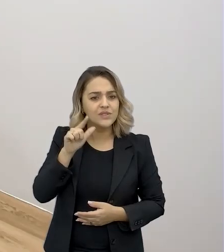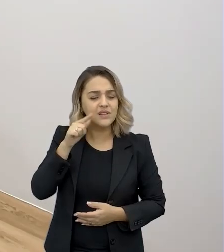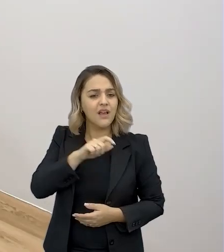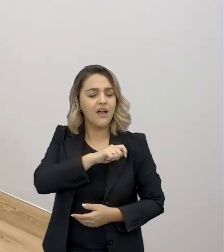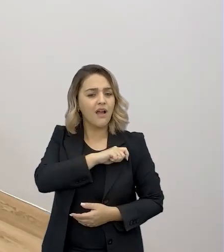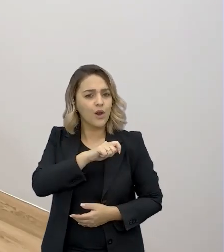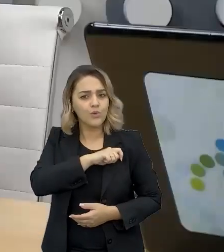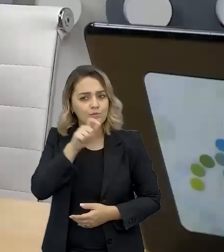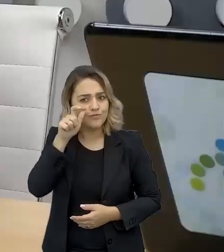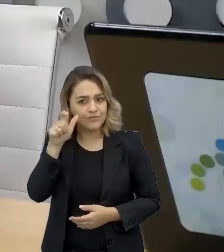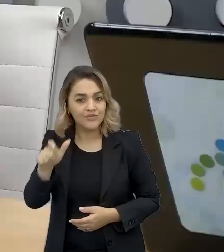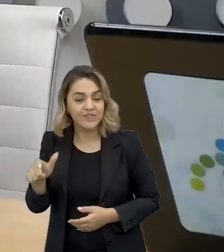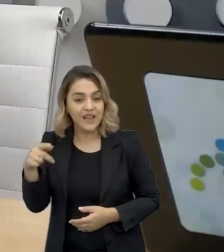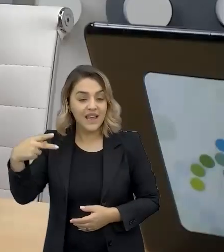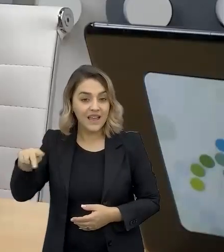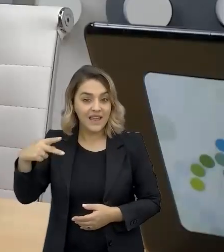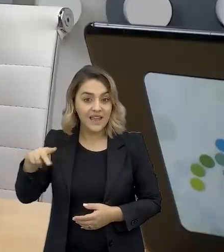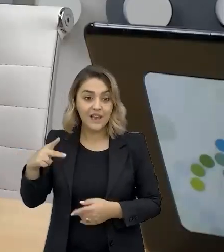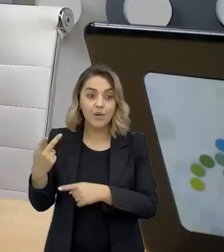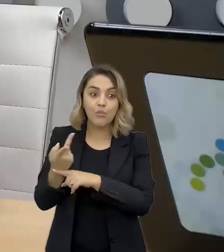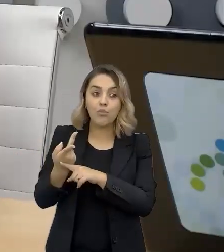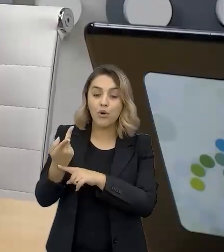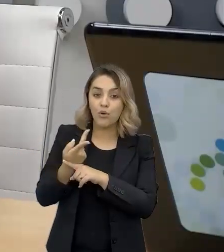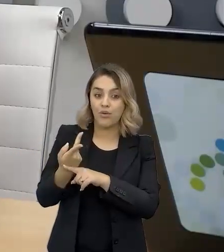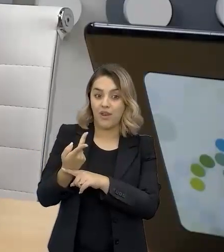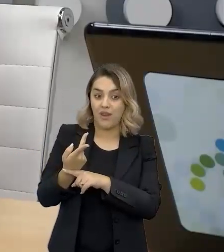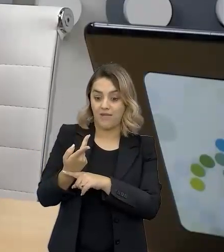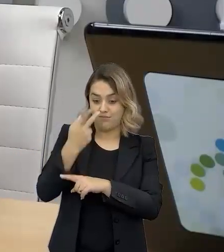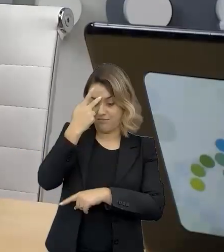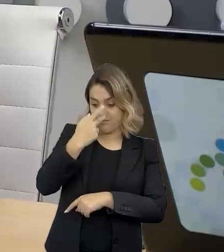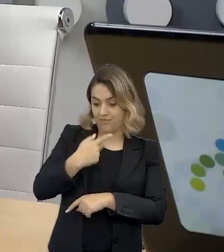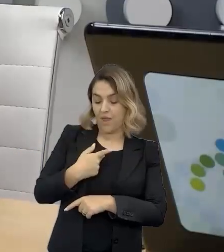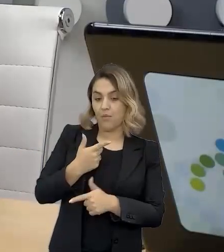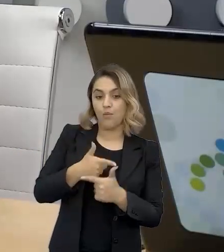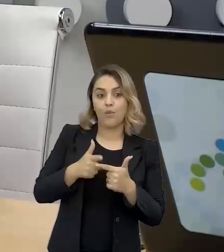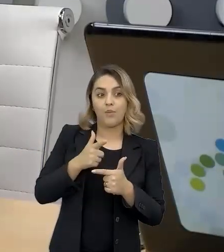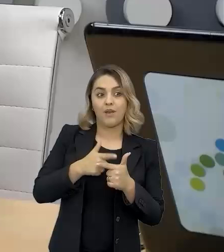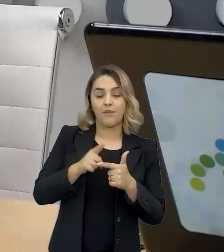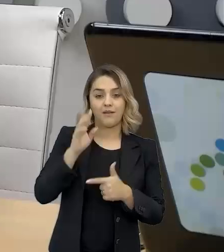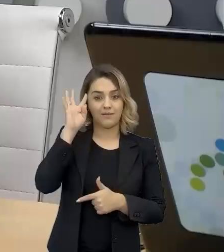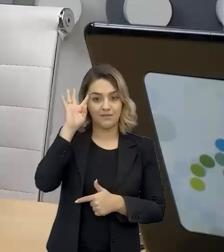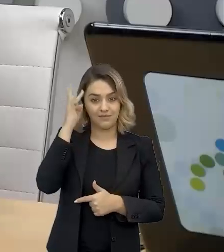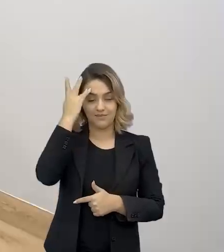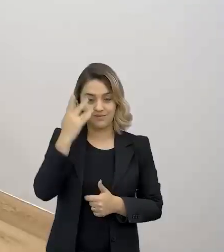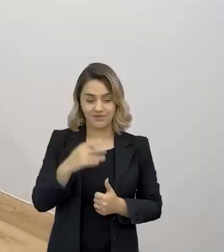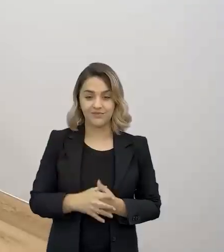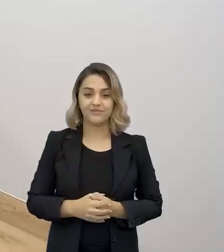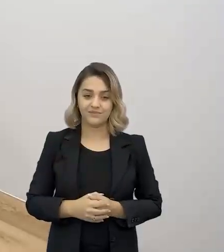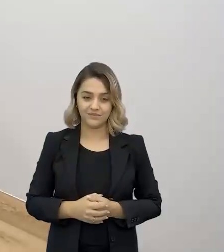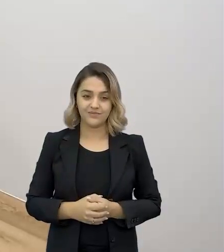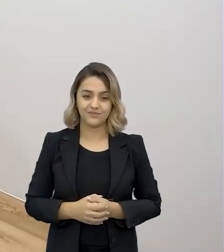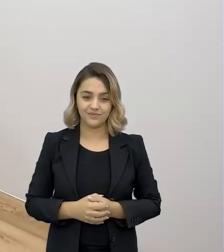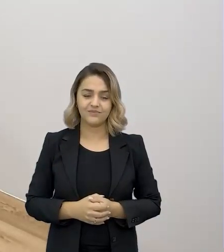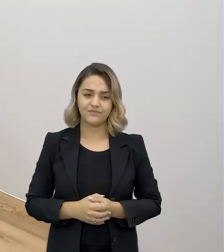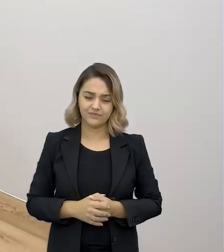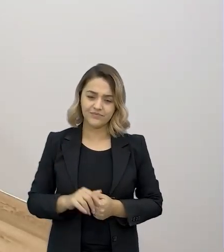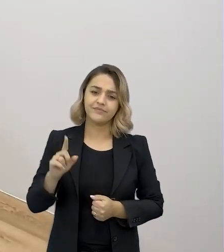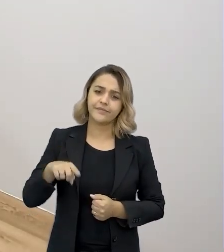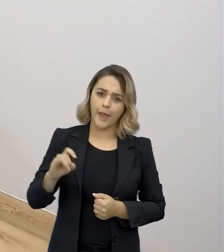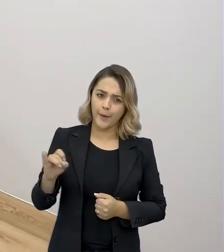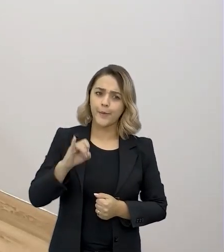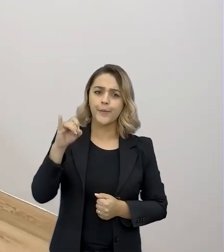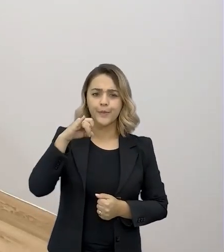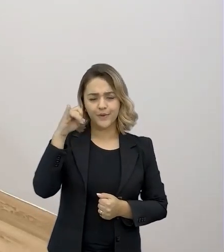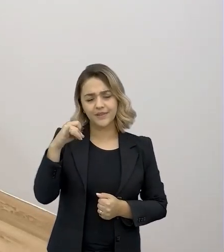tenha interesse. Ele tem que buscar as coisas para ele resolver os problemas. Então, para eles é importante isso,